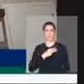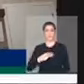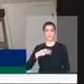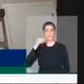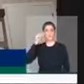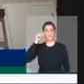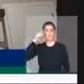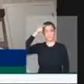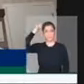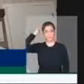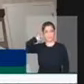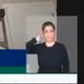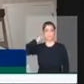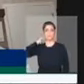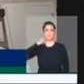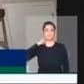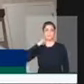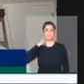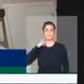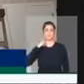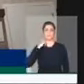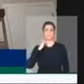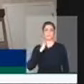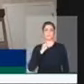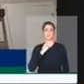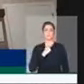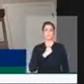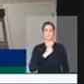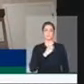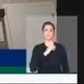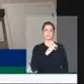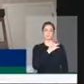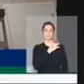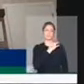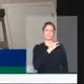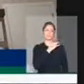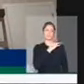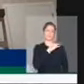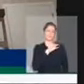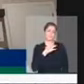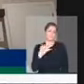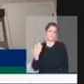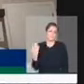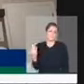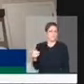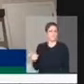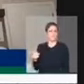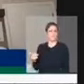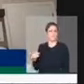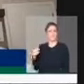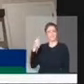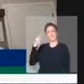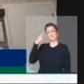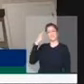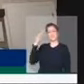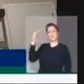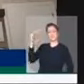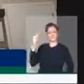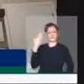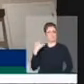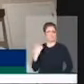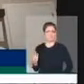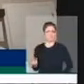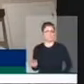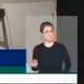de de sei lá com todo respeito de projetar o futuro anuncia que vai